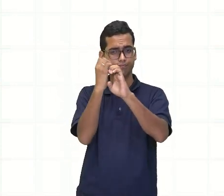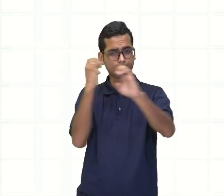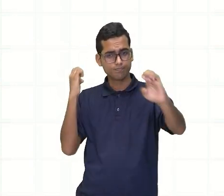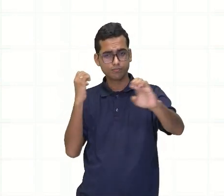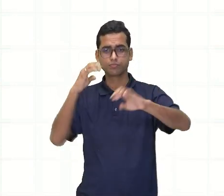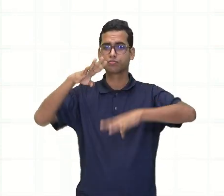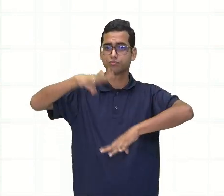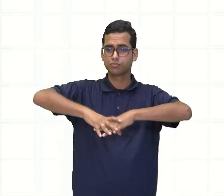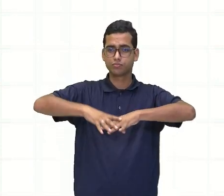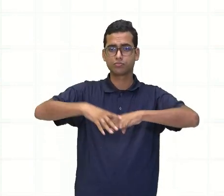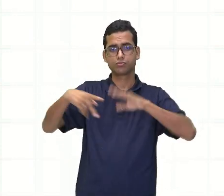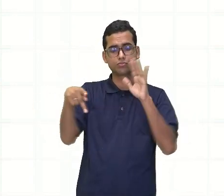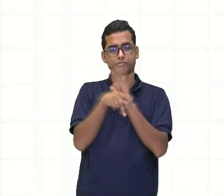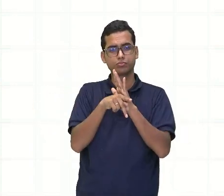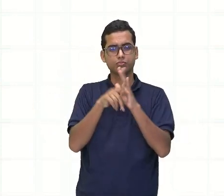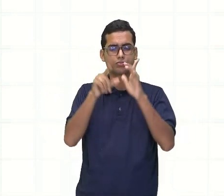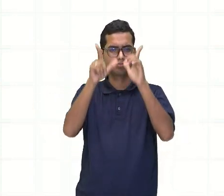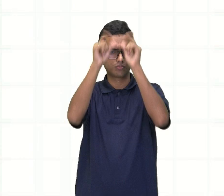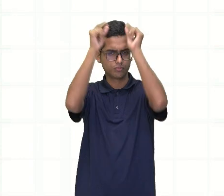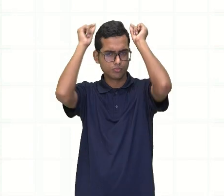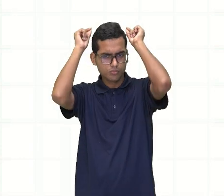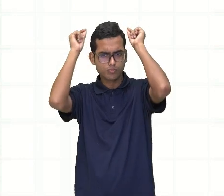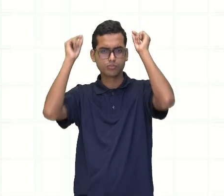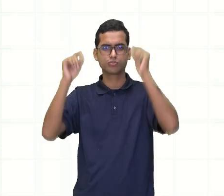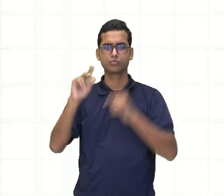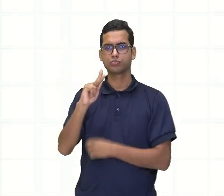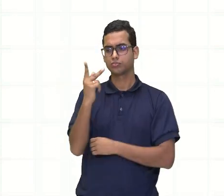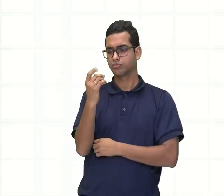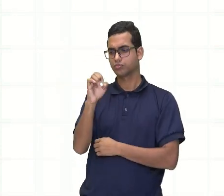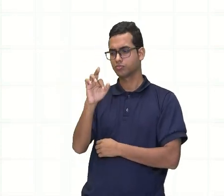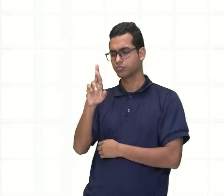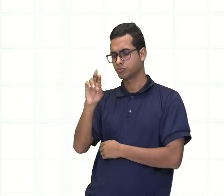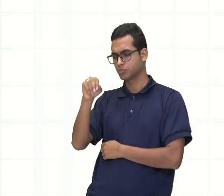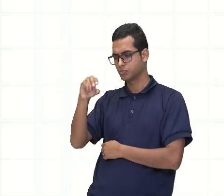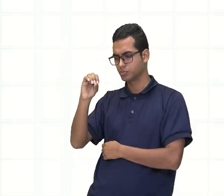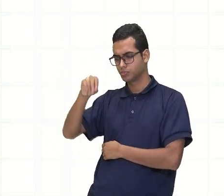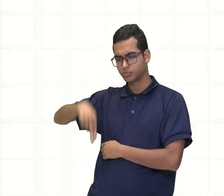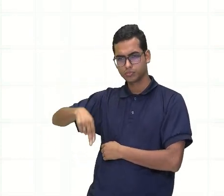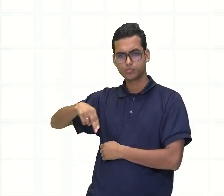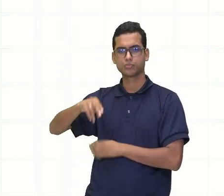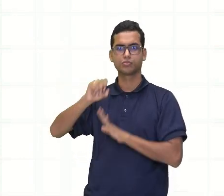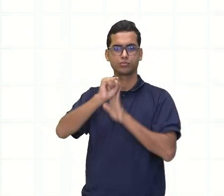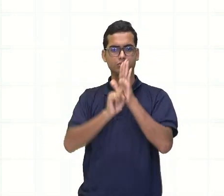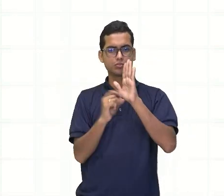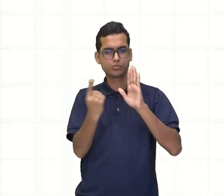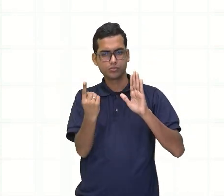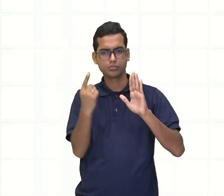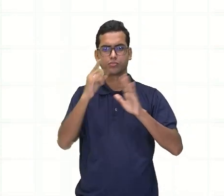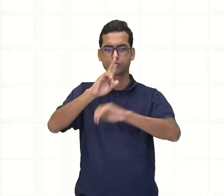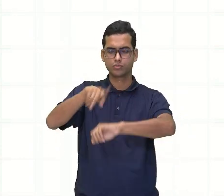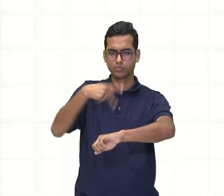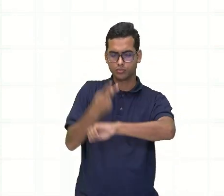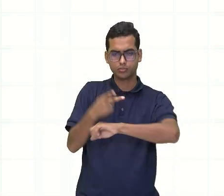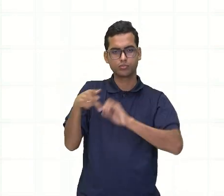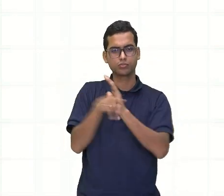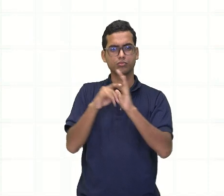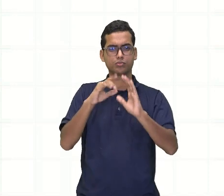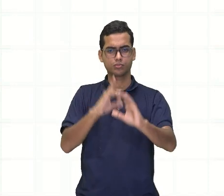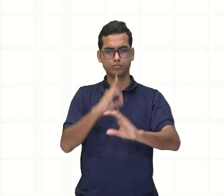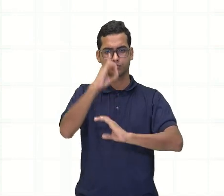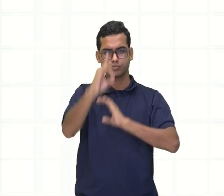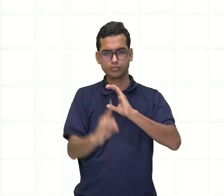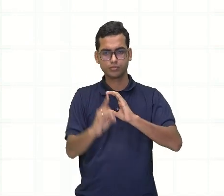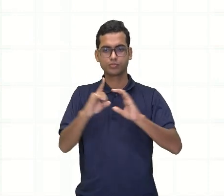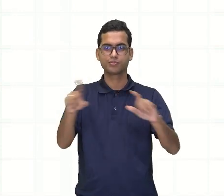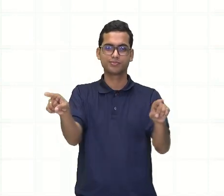grego Héron de Alexandria, por volta do século I depois de Cristo. E ela funciona, né, com base